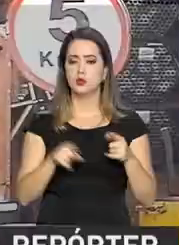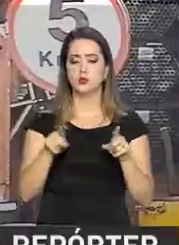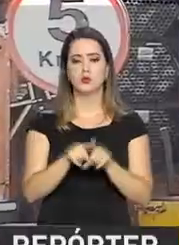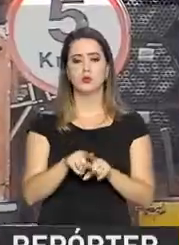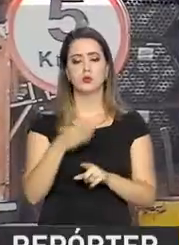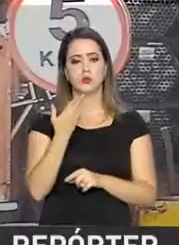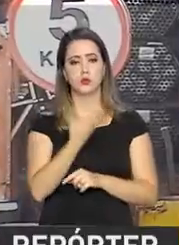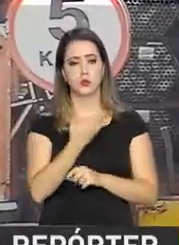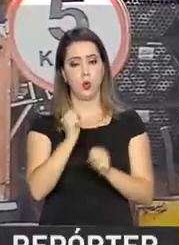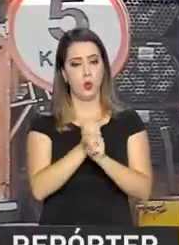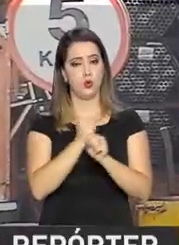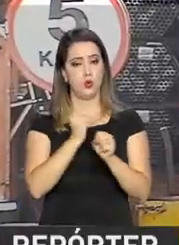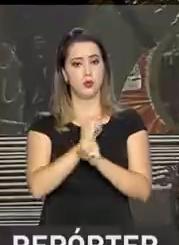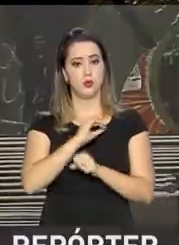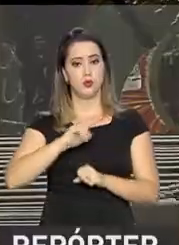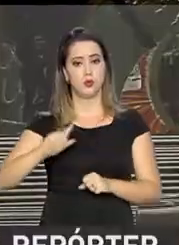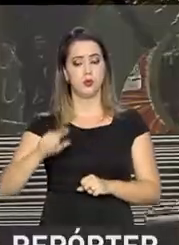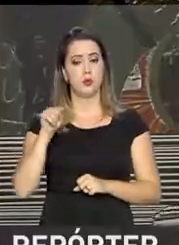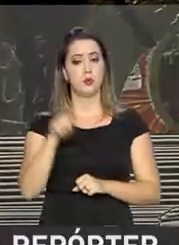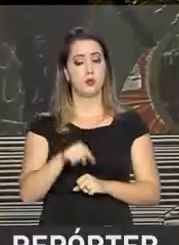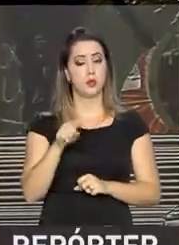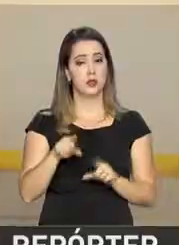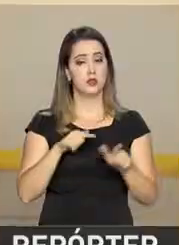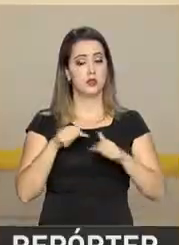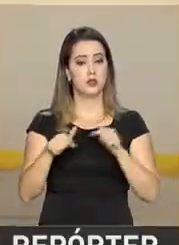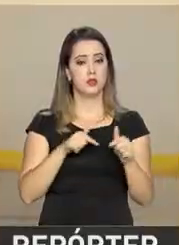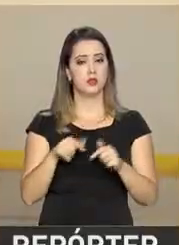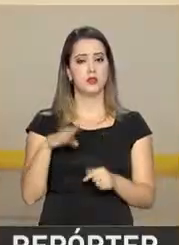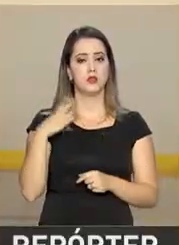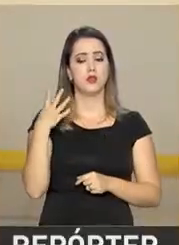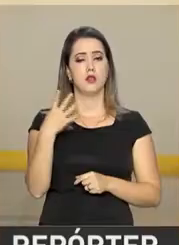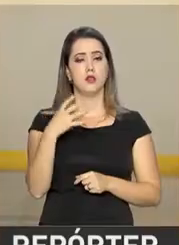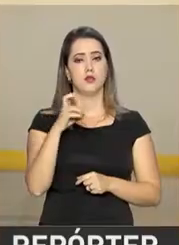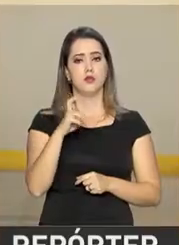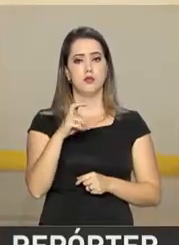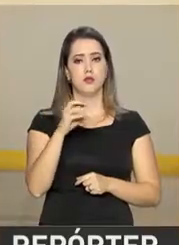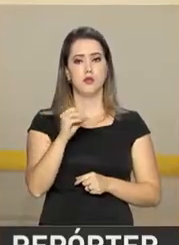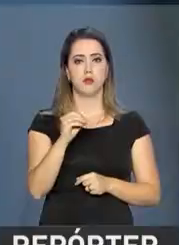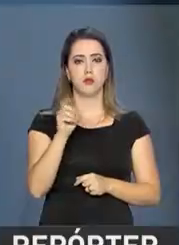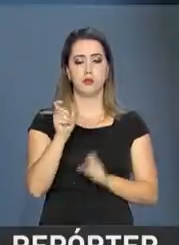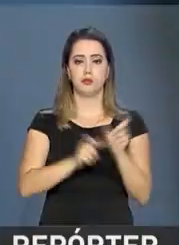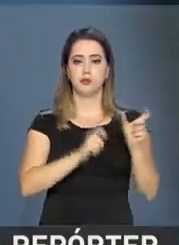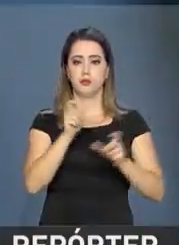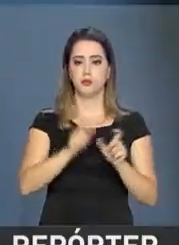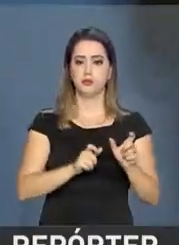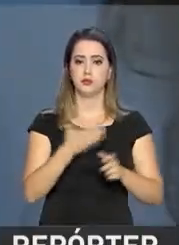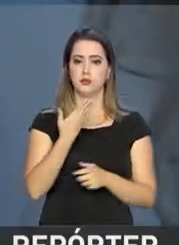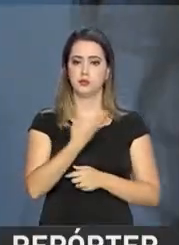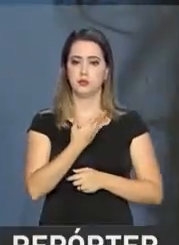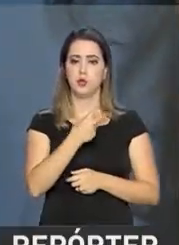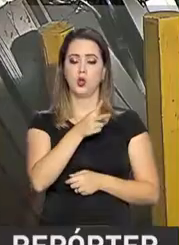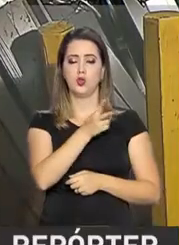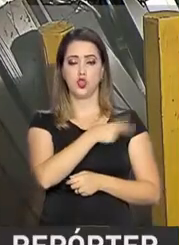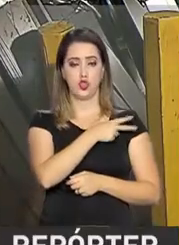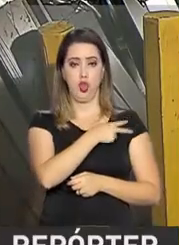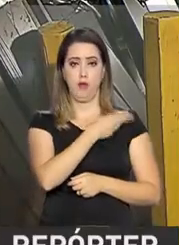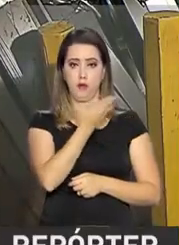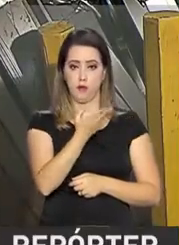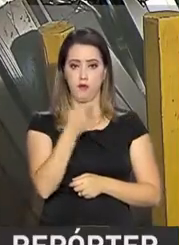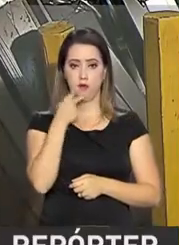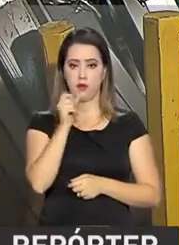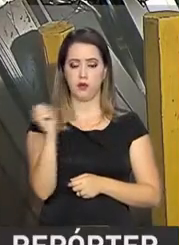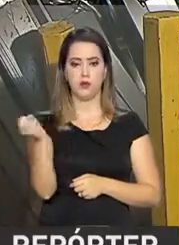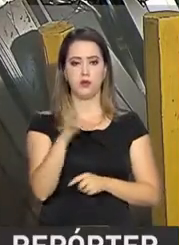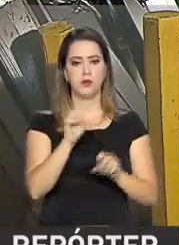serralheria e construção civil. Aqui trabalham 450 pessoas. Para a diretora da empresa, o novo